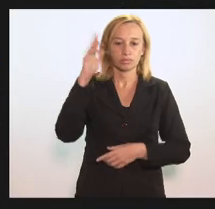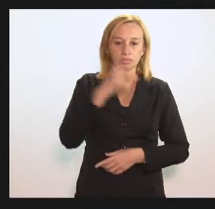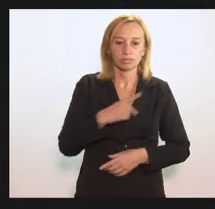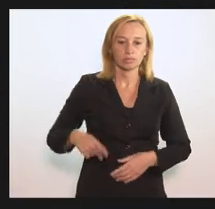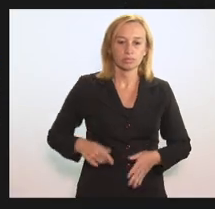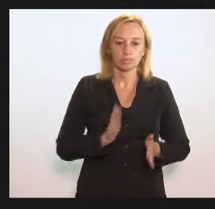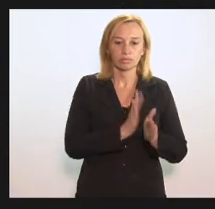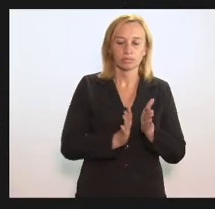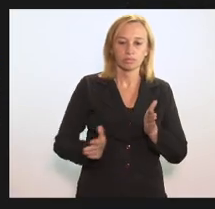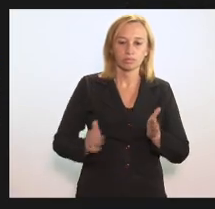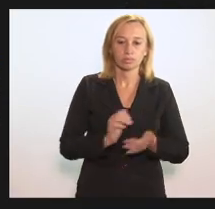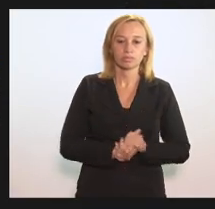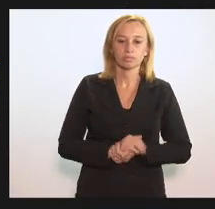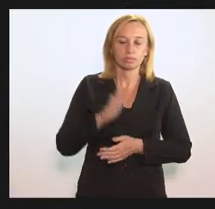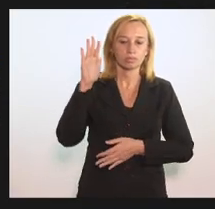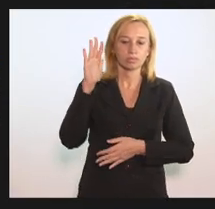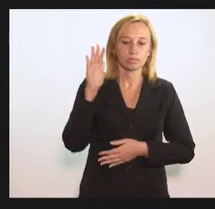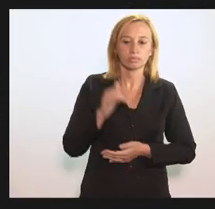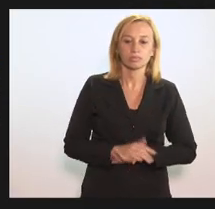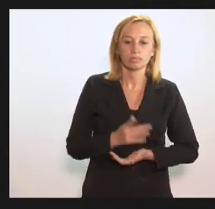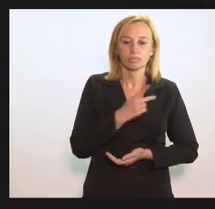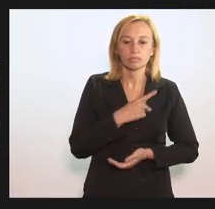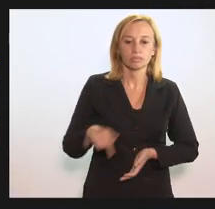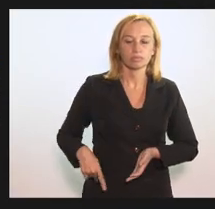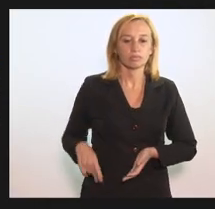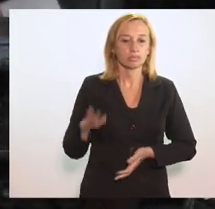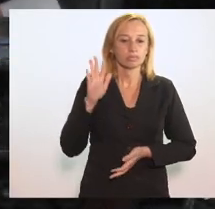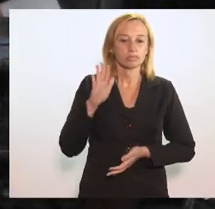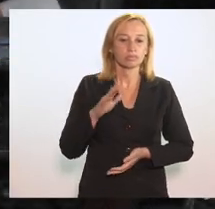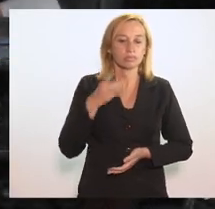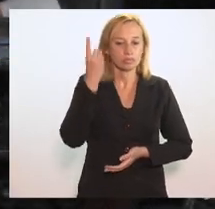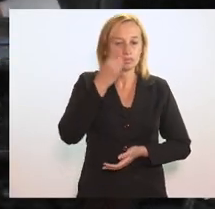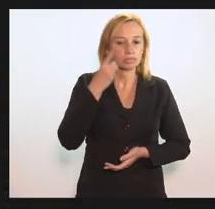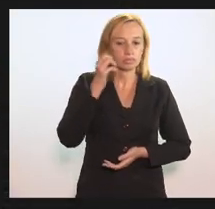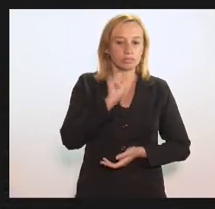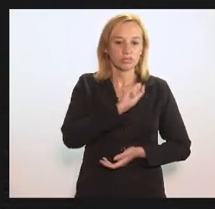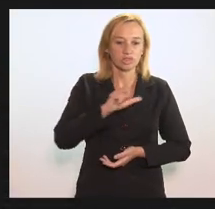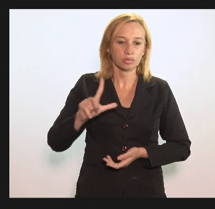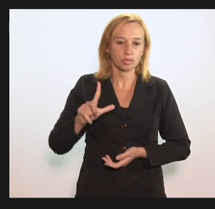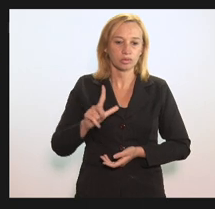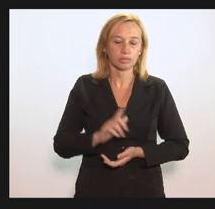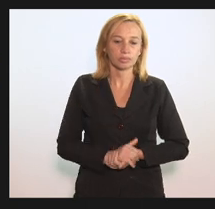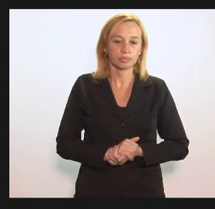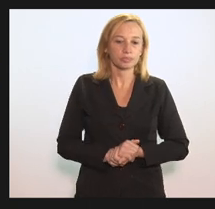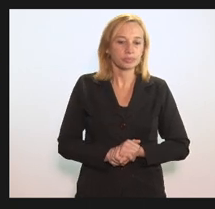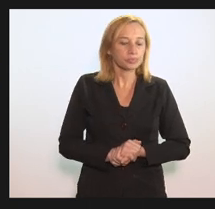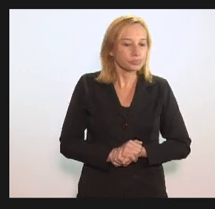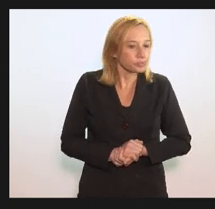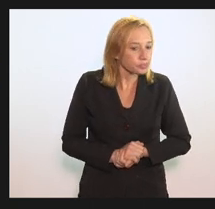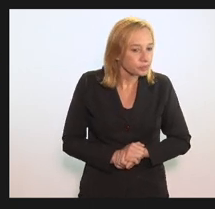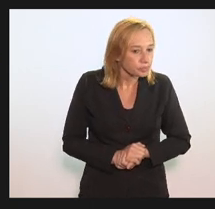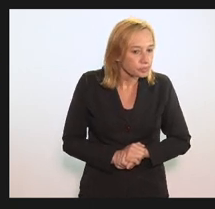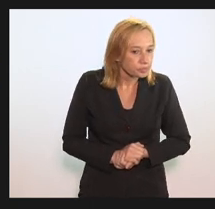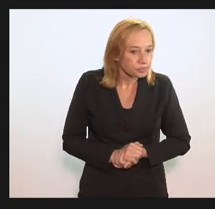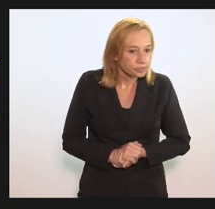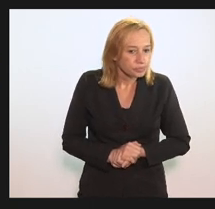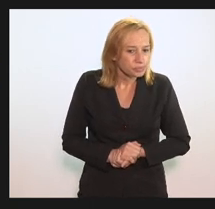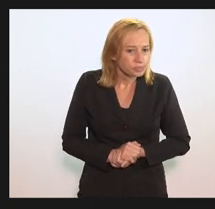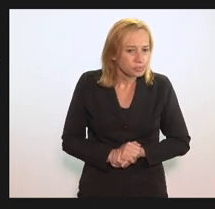ordem. Presidente. Deputado Samuel. Eu queria...